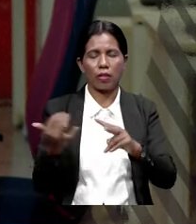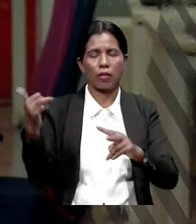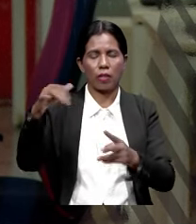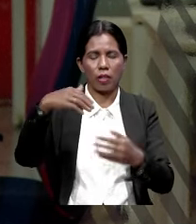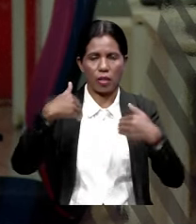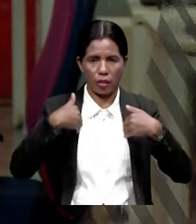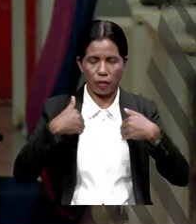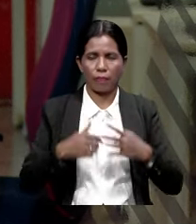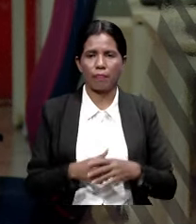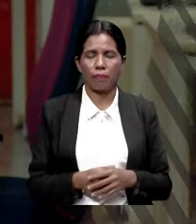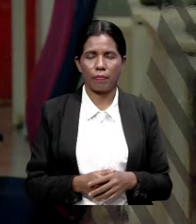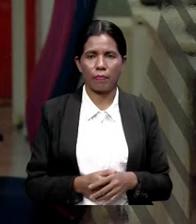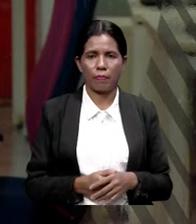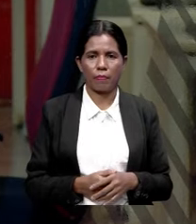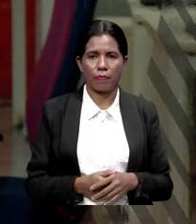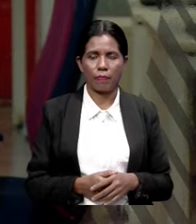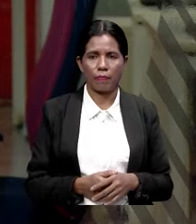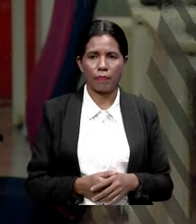na.